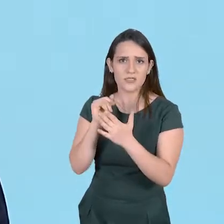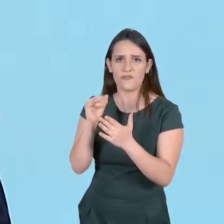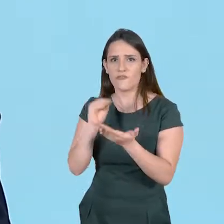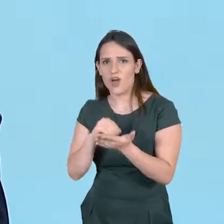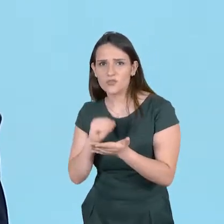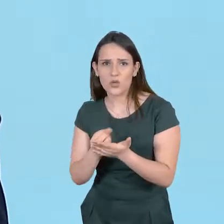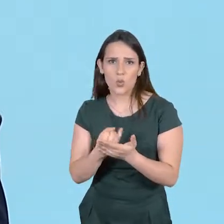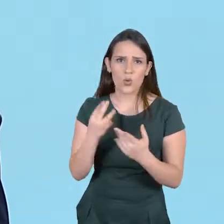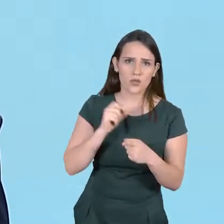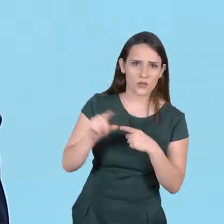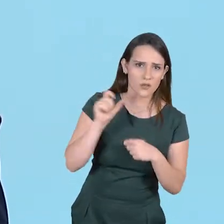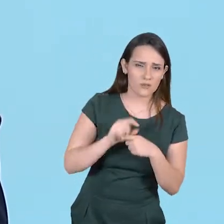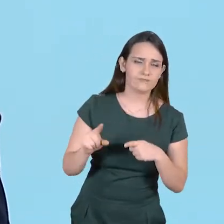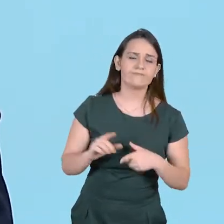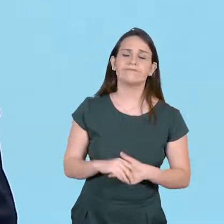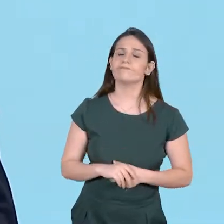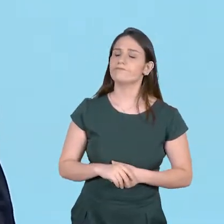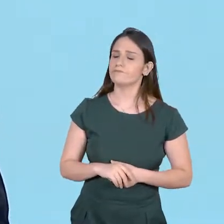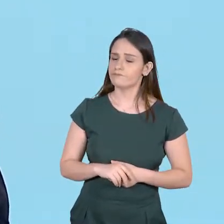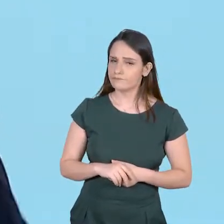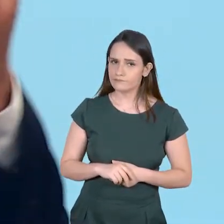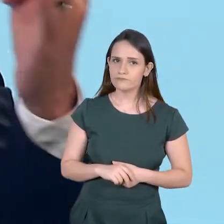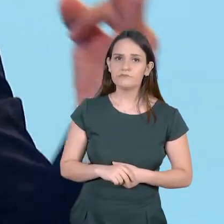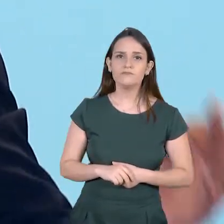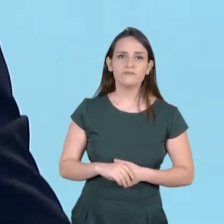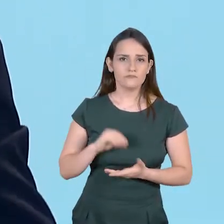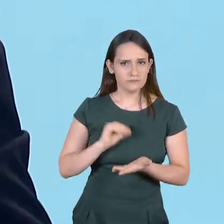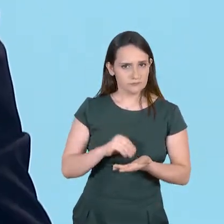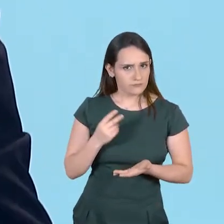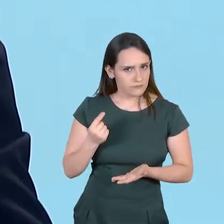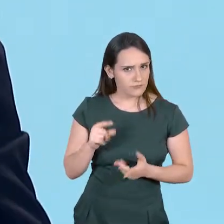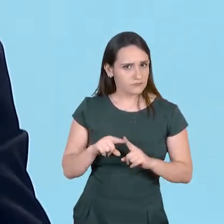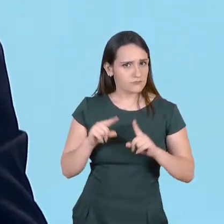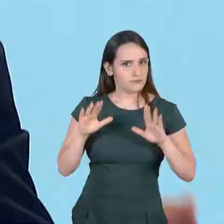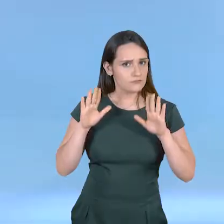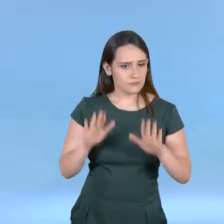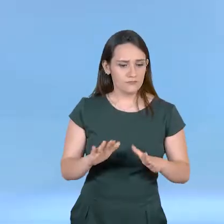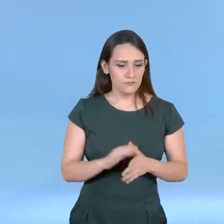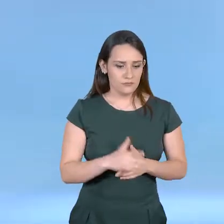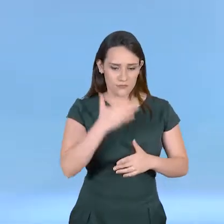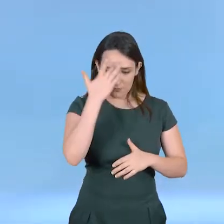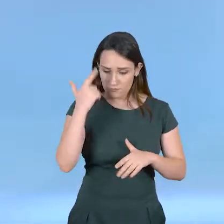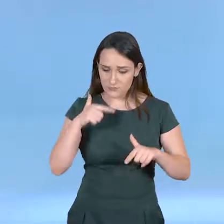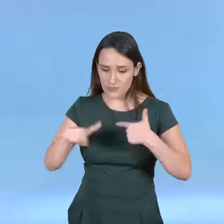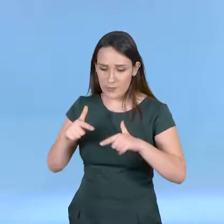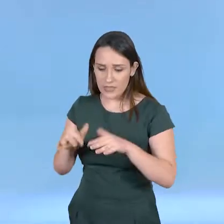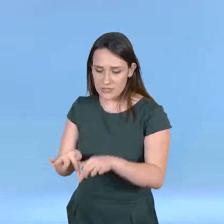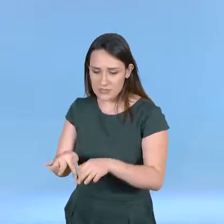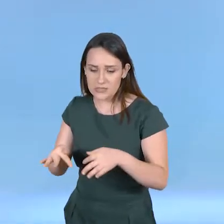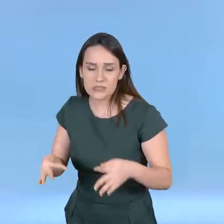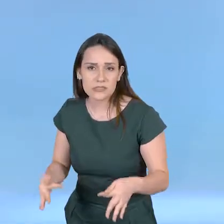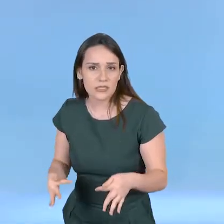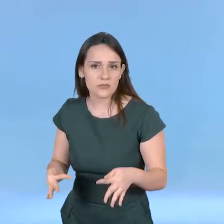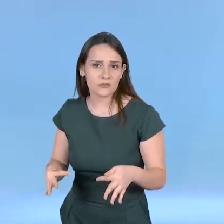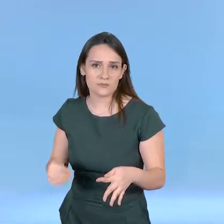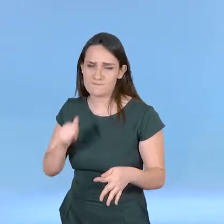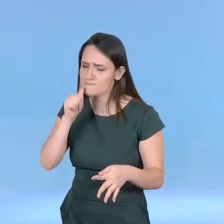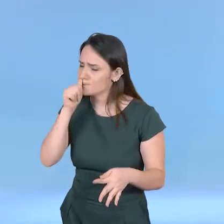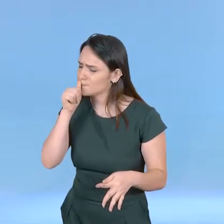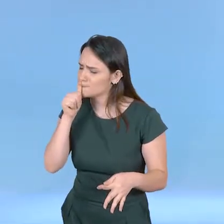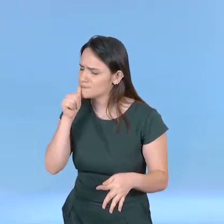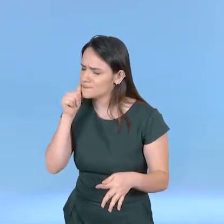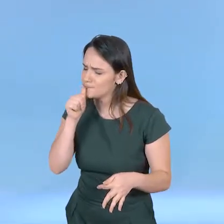rombo extraordinário nesse sentido, mas tira-se do trabalhador, sacrifica-se os direitos, né,